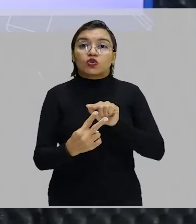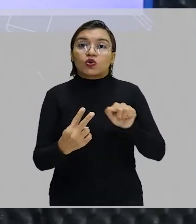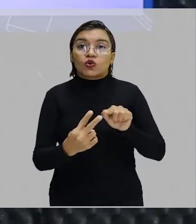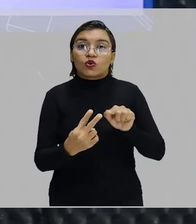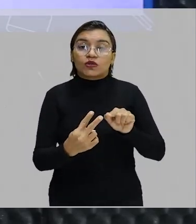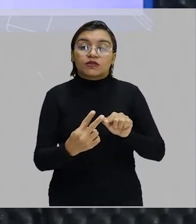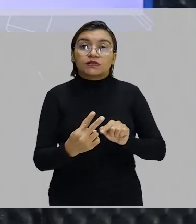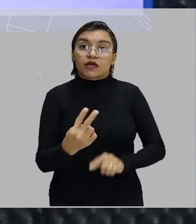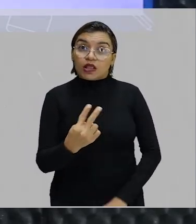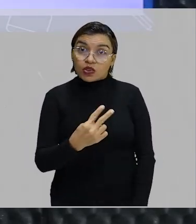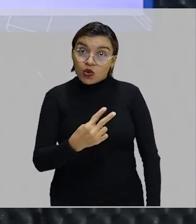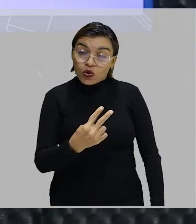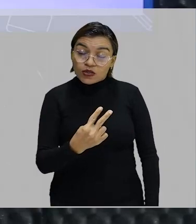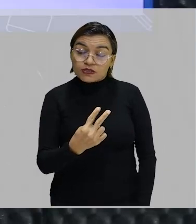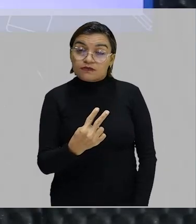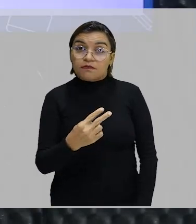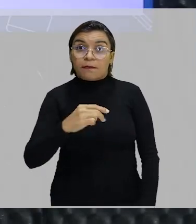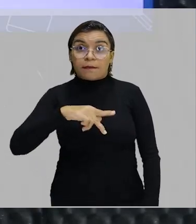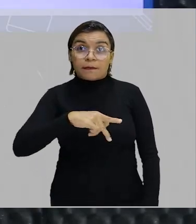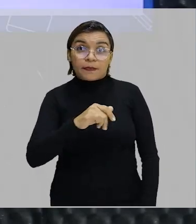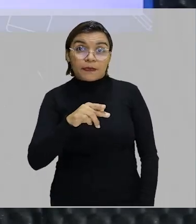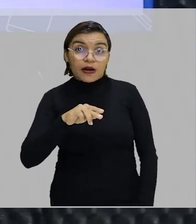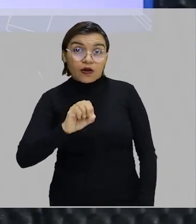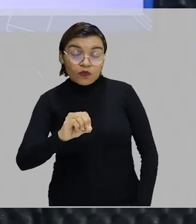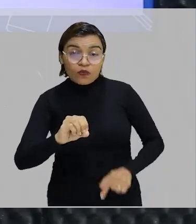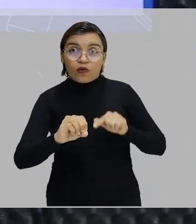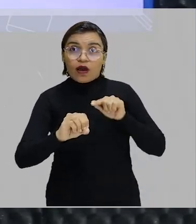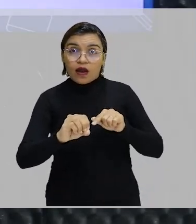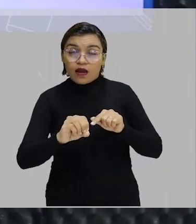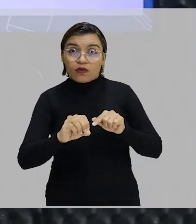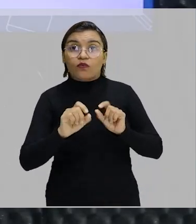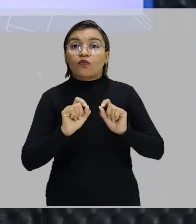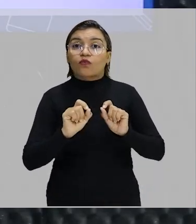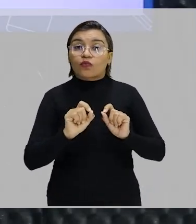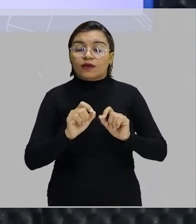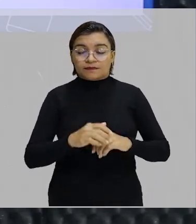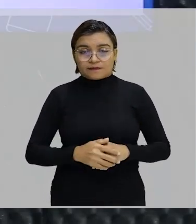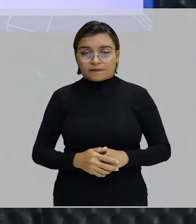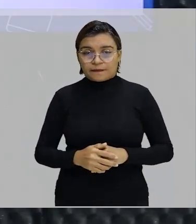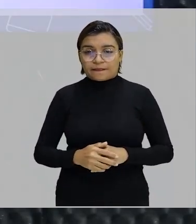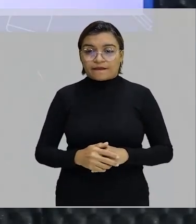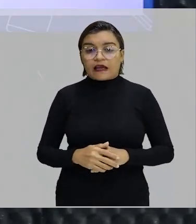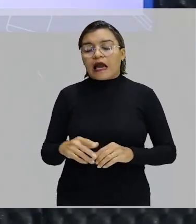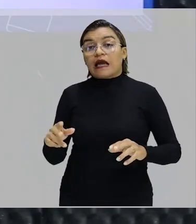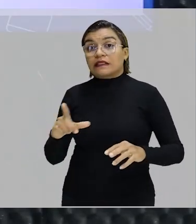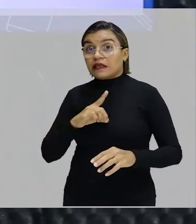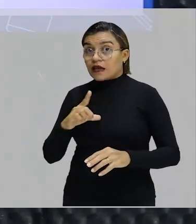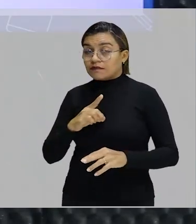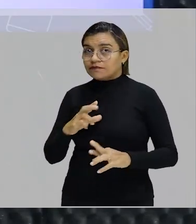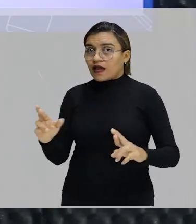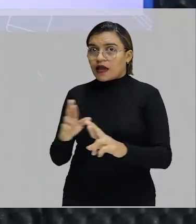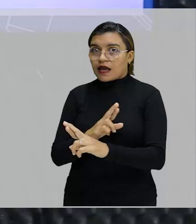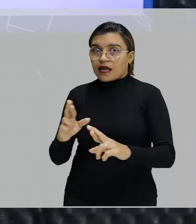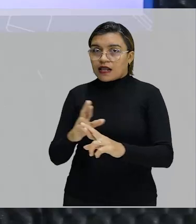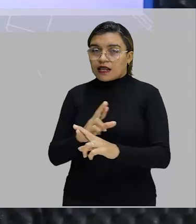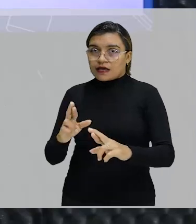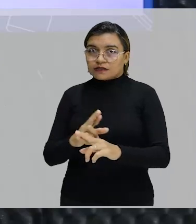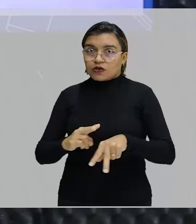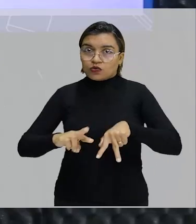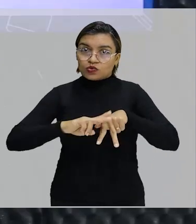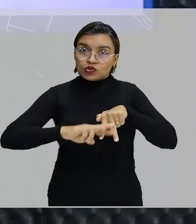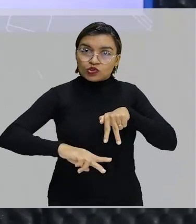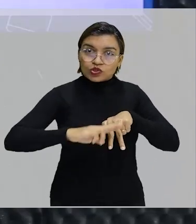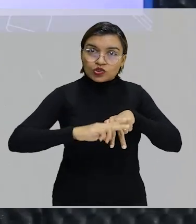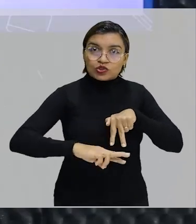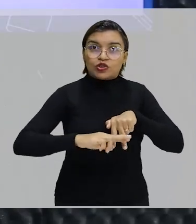Um desvio linguístico. Então, essas relações vão envolver gênero e número. Tipo, homem